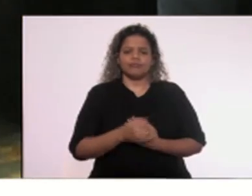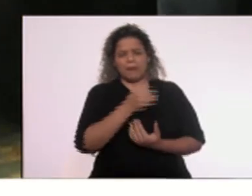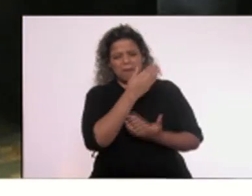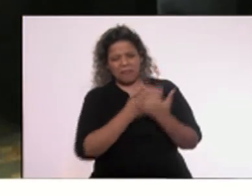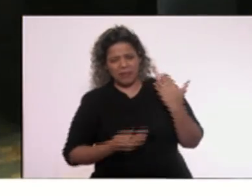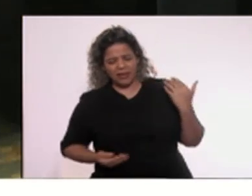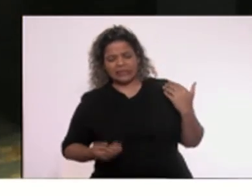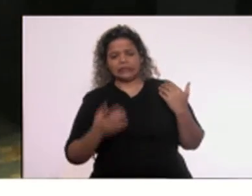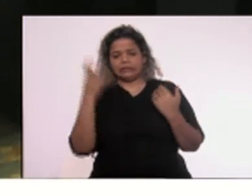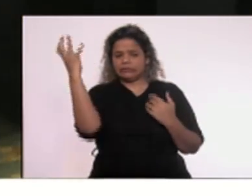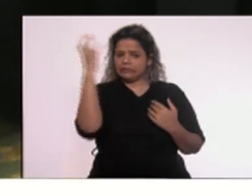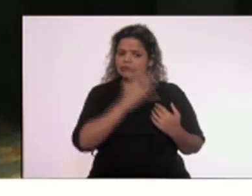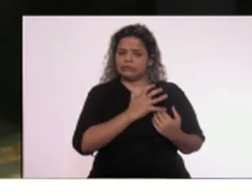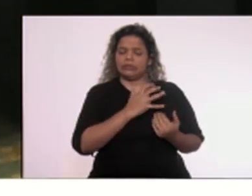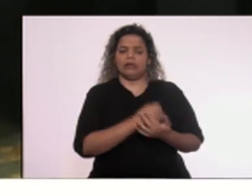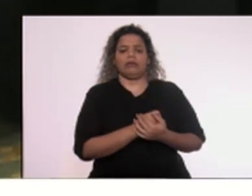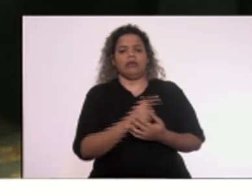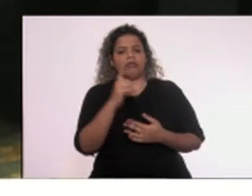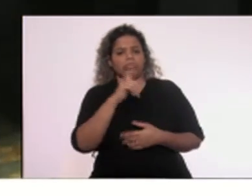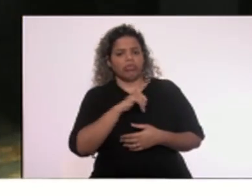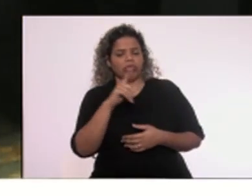fortíssimas que tiveram